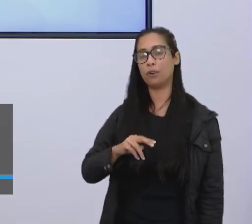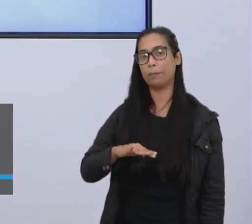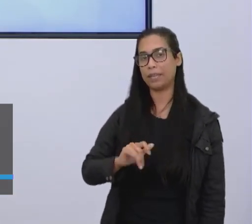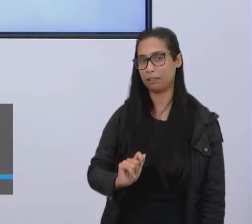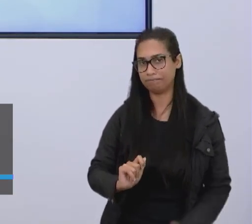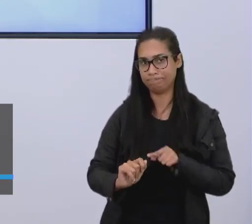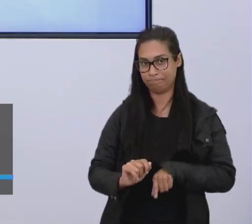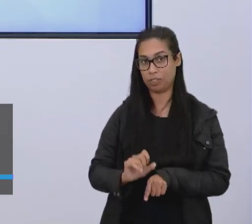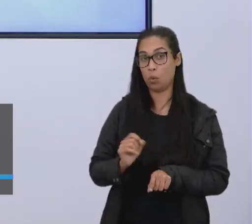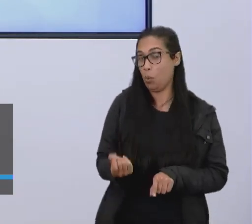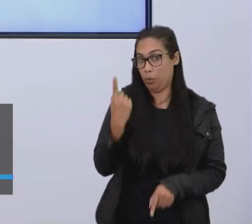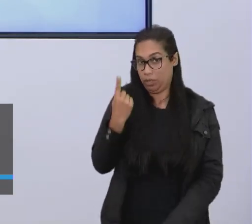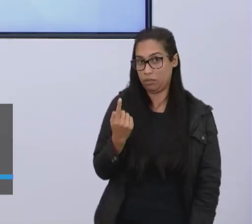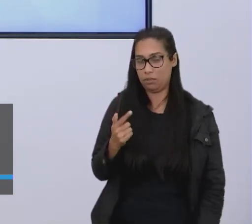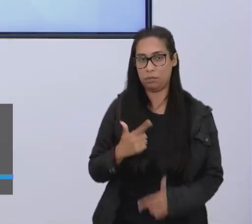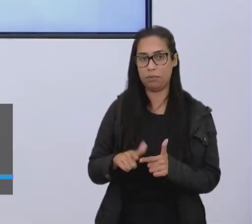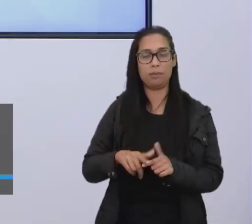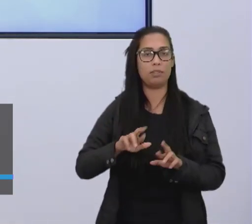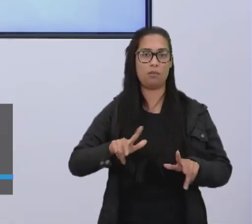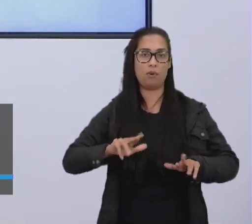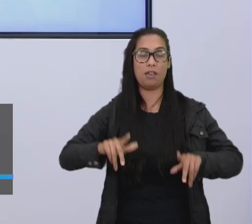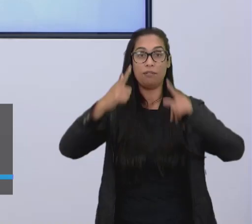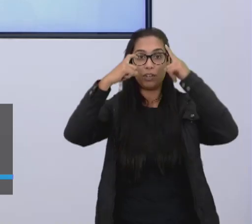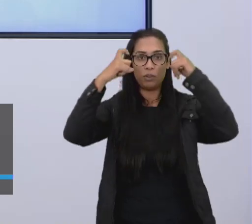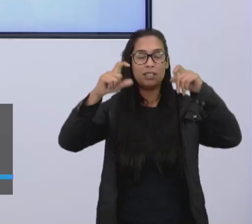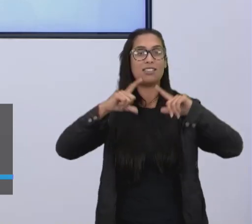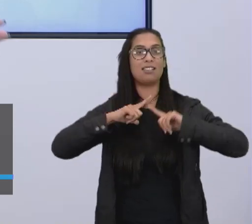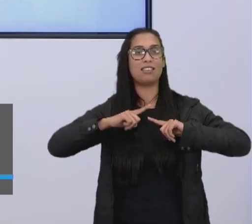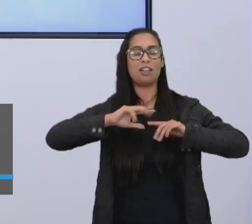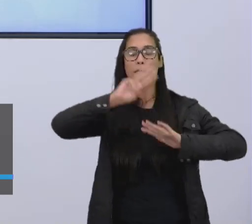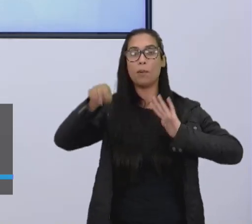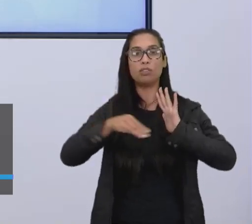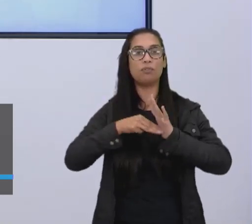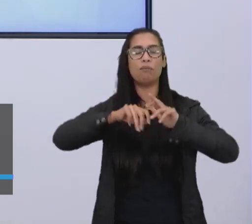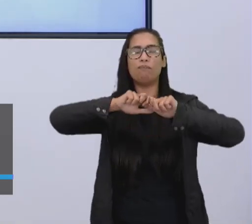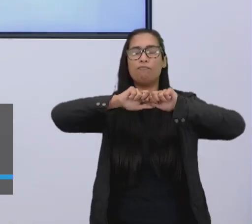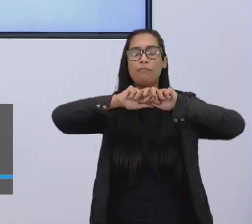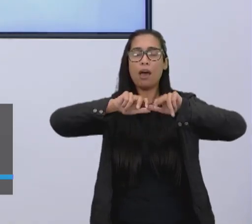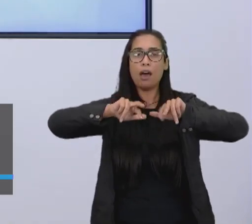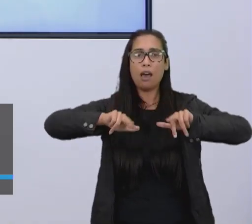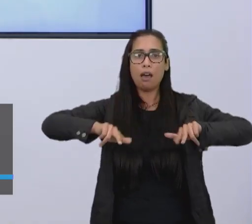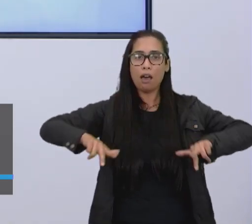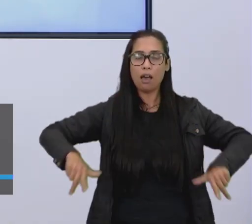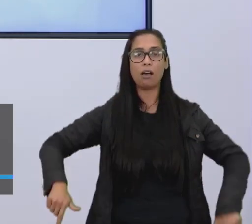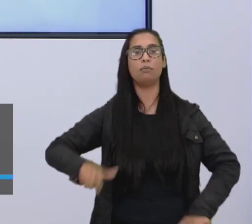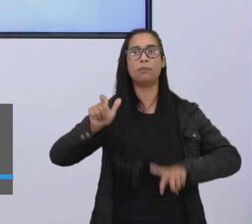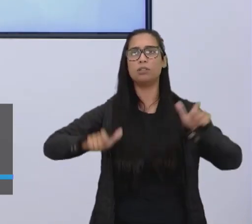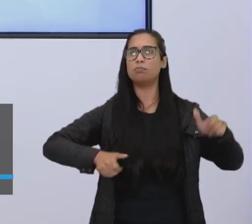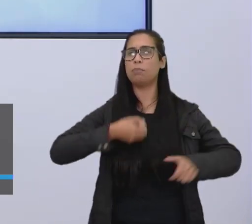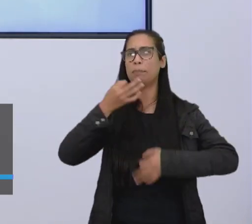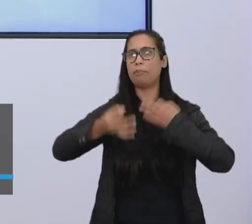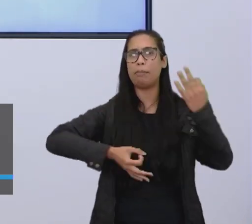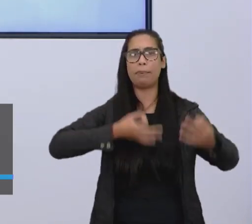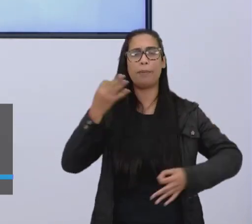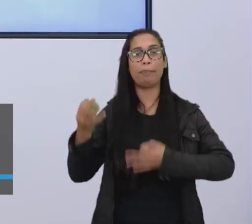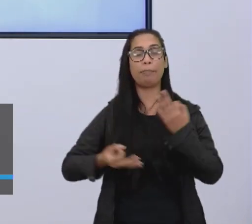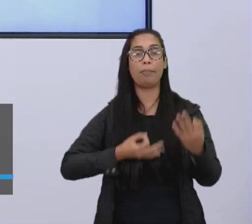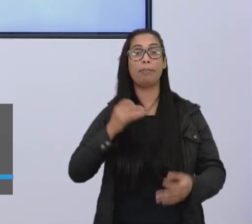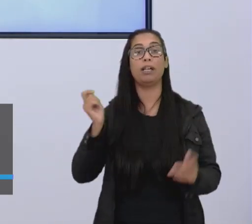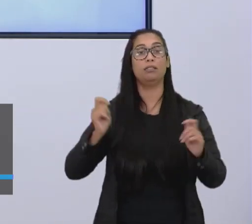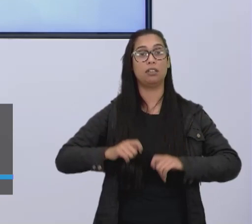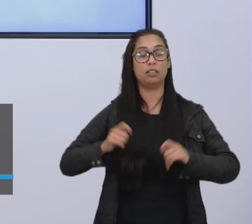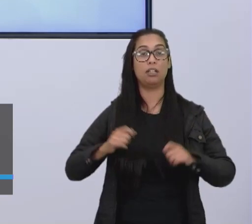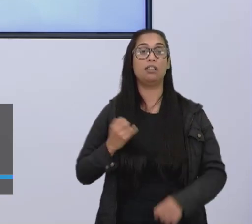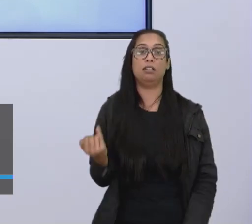está falando aqui dos estabelecidos e outsiders, é uma das diversas causas da violência. Porque a violência é algo muito mais complexo, então eu acho que isso